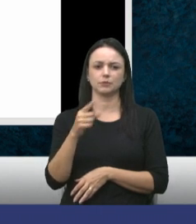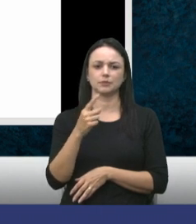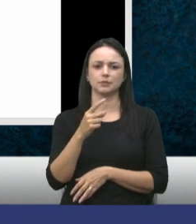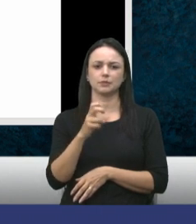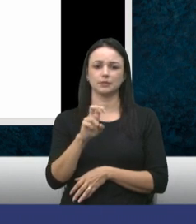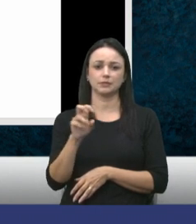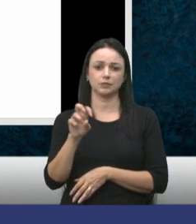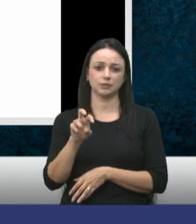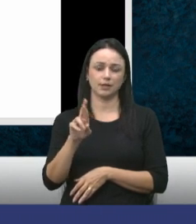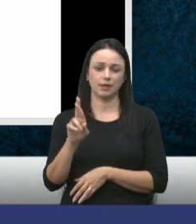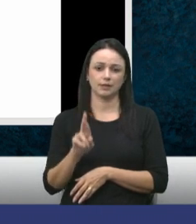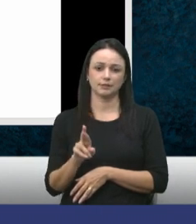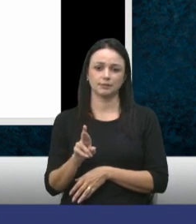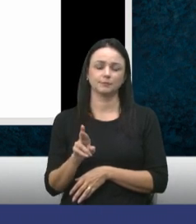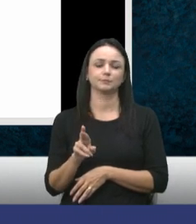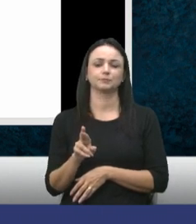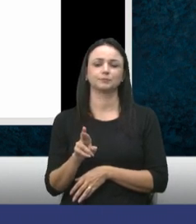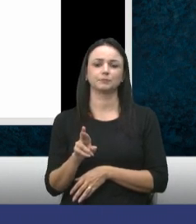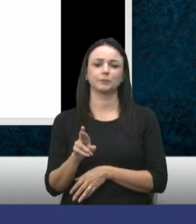151.506.655,